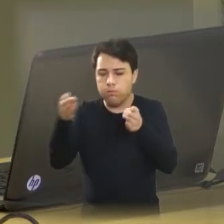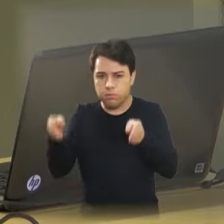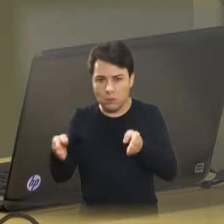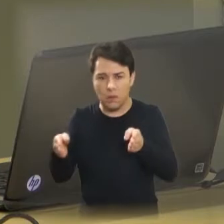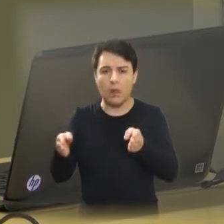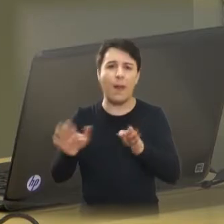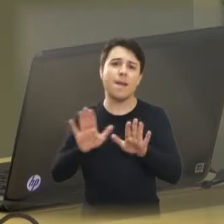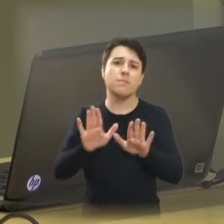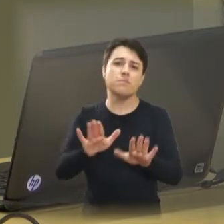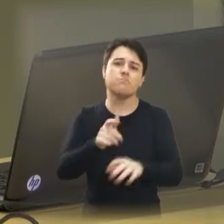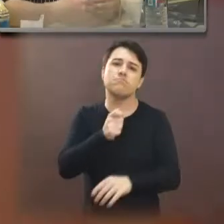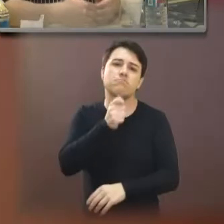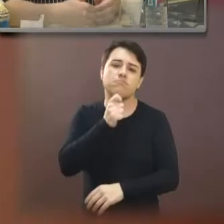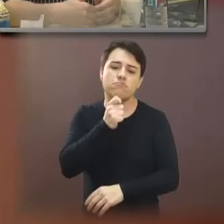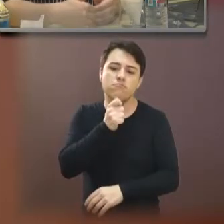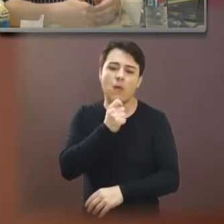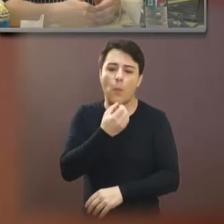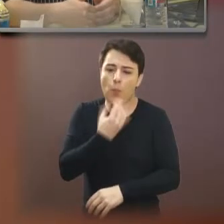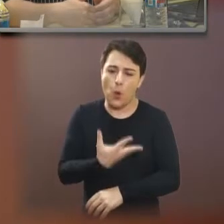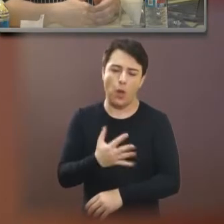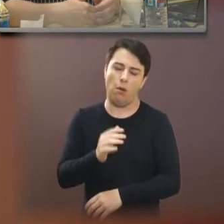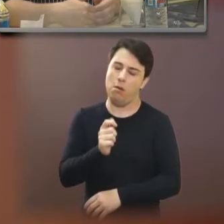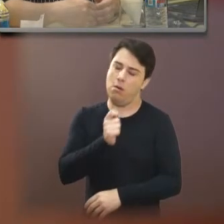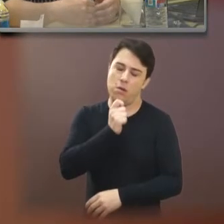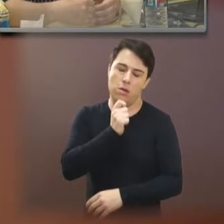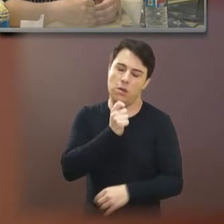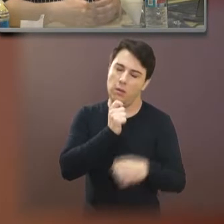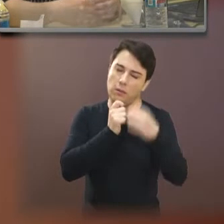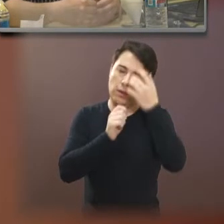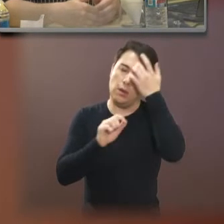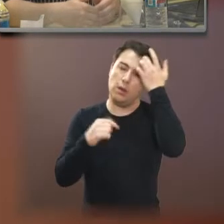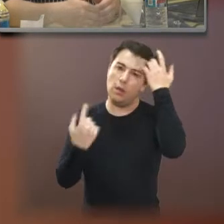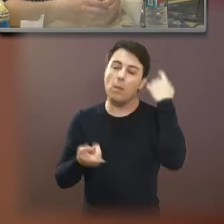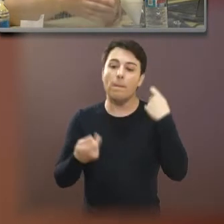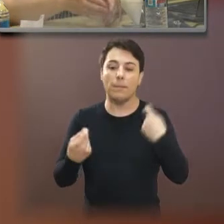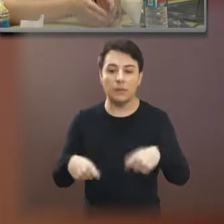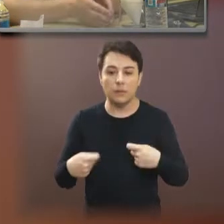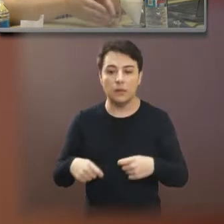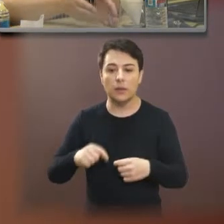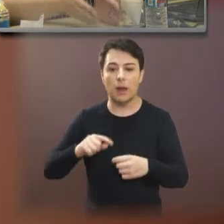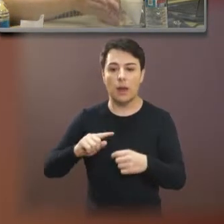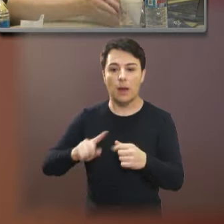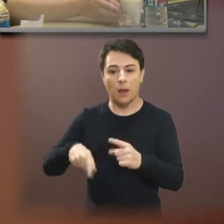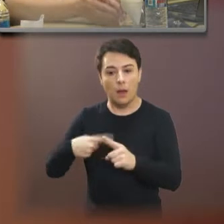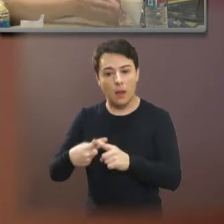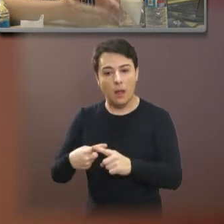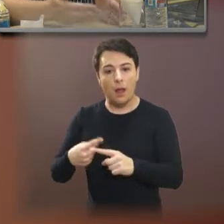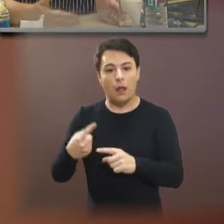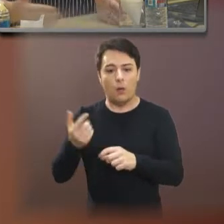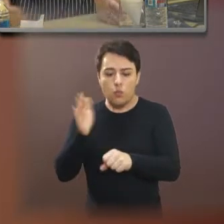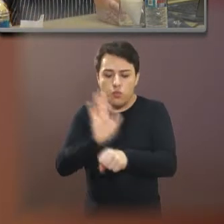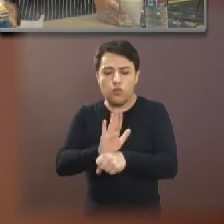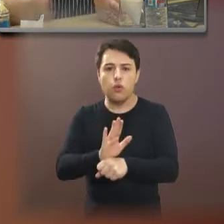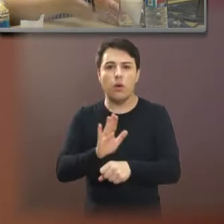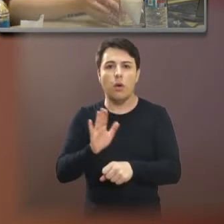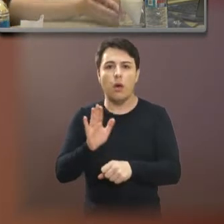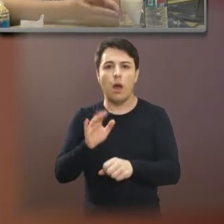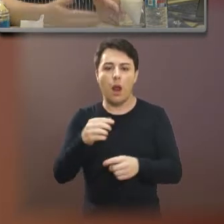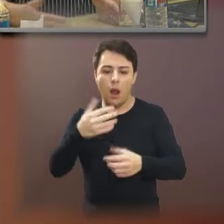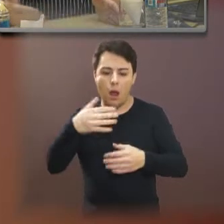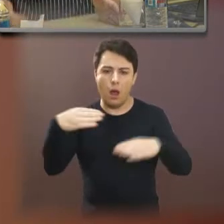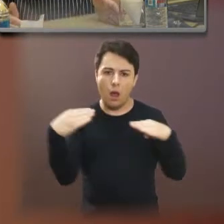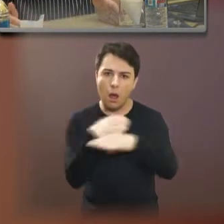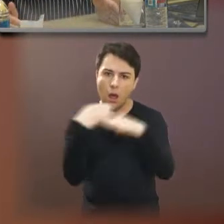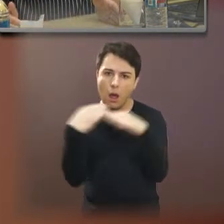é insuficiente e isso aponta, né, o acompanhamento do tráfego dessa via